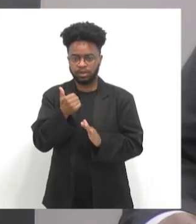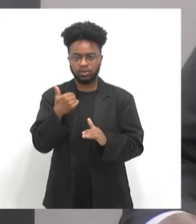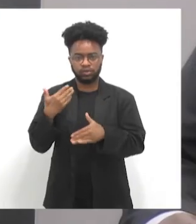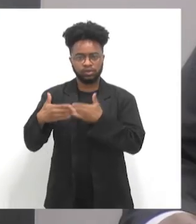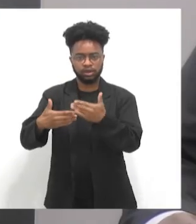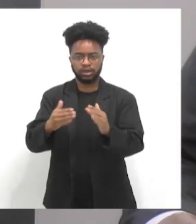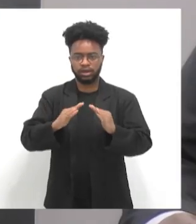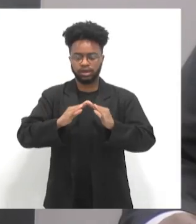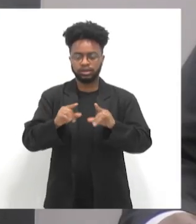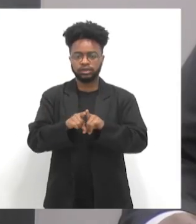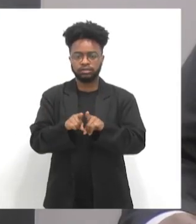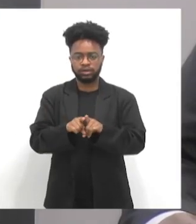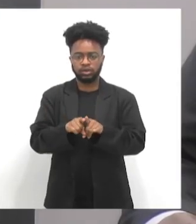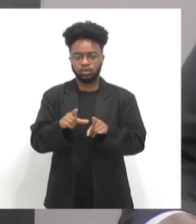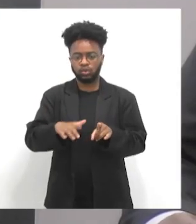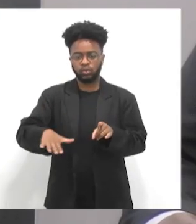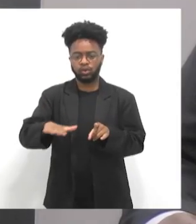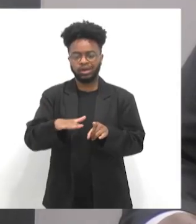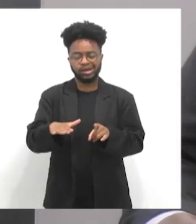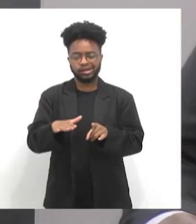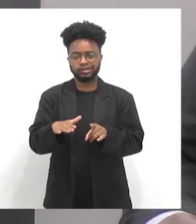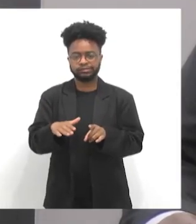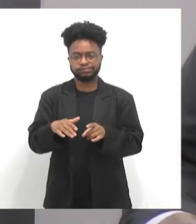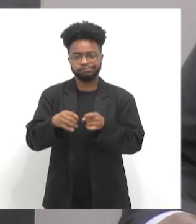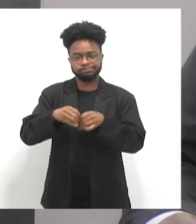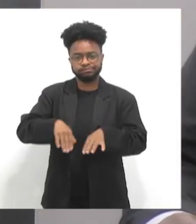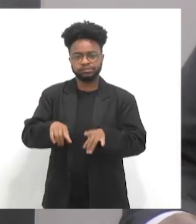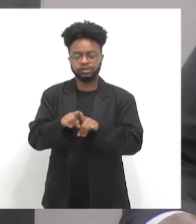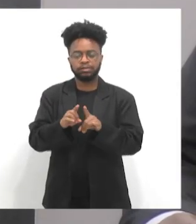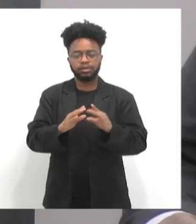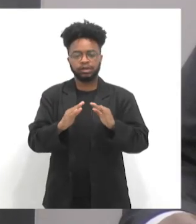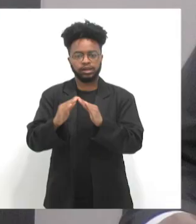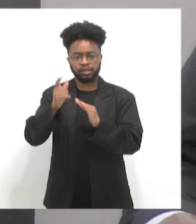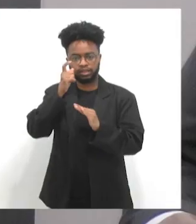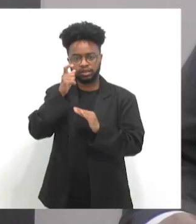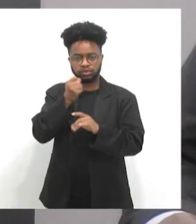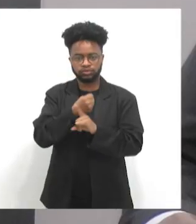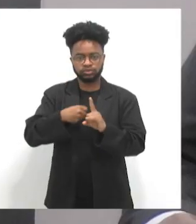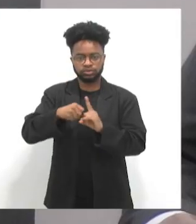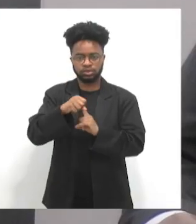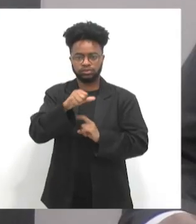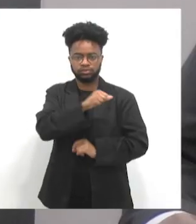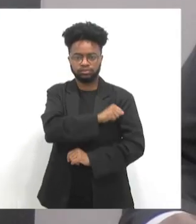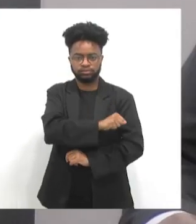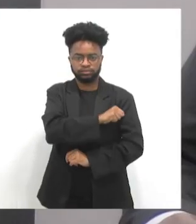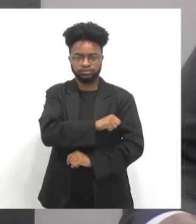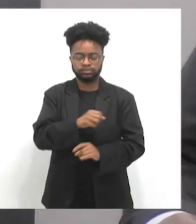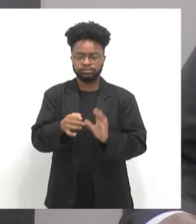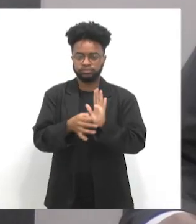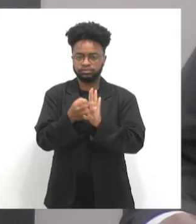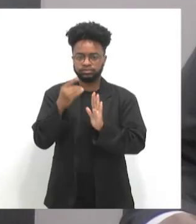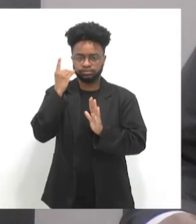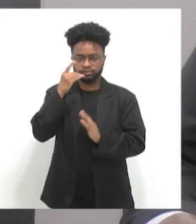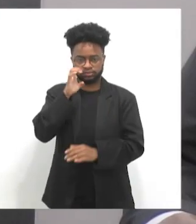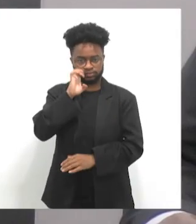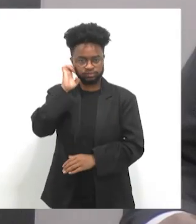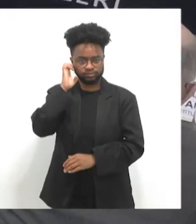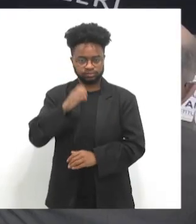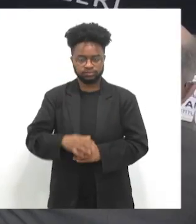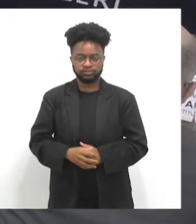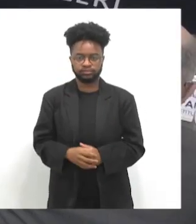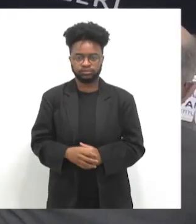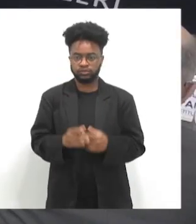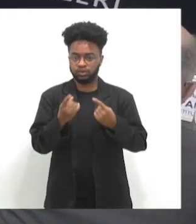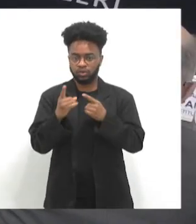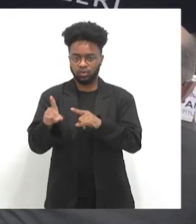Sanitárias em assentamentos precários e em habitações de interesse social no Estado do Rio de Janeiro. Para parecer, a deputada Élica.